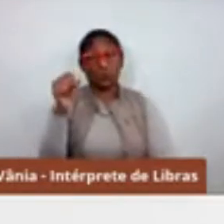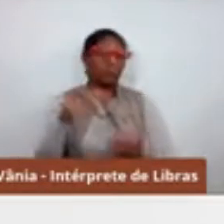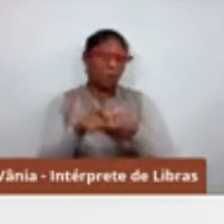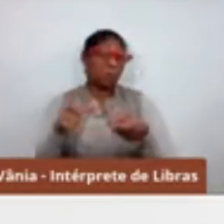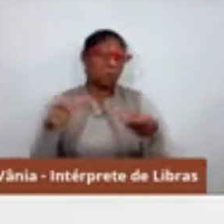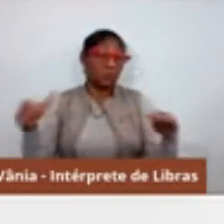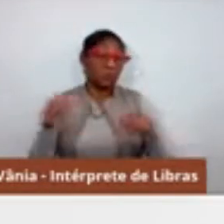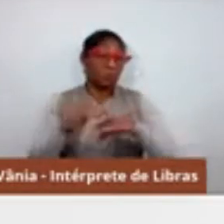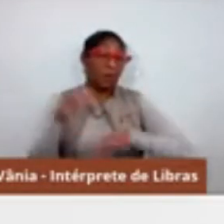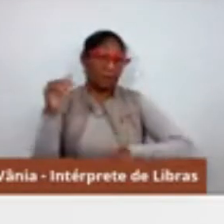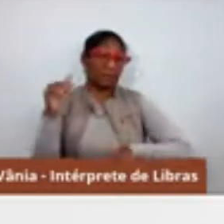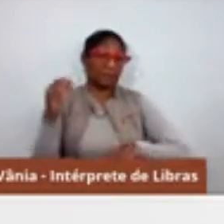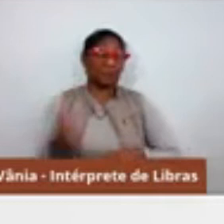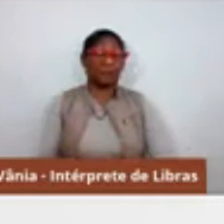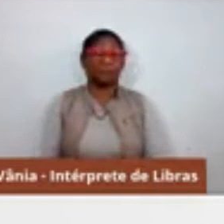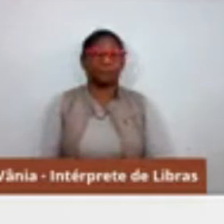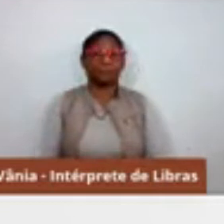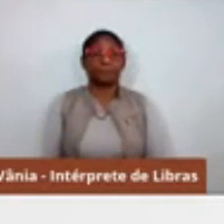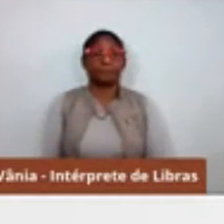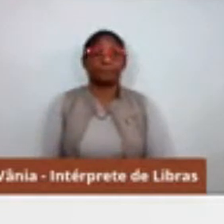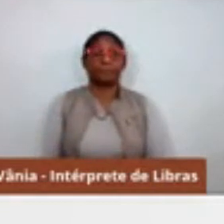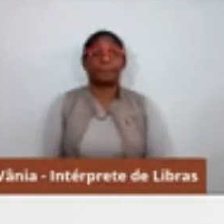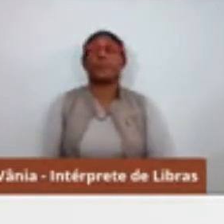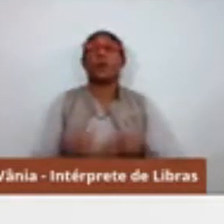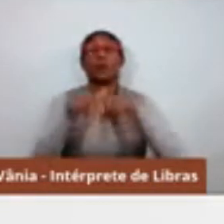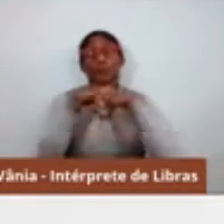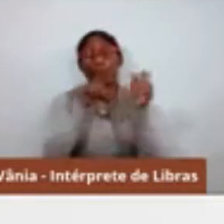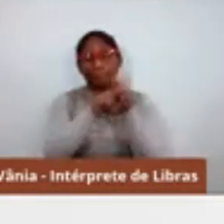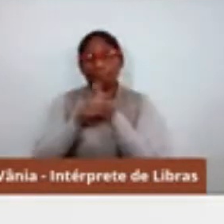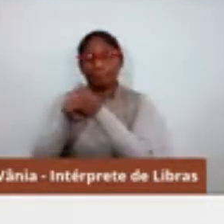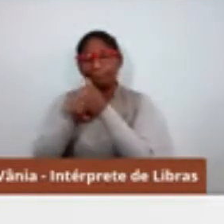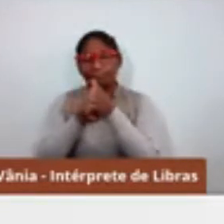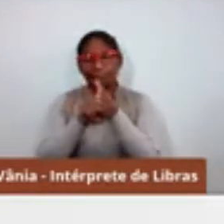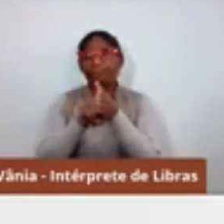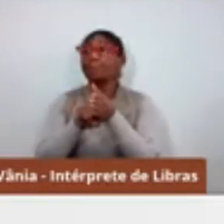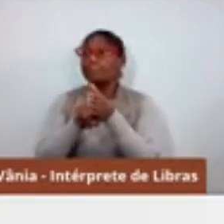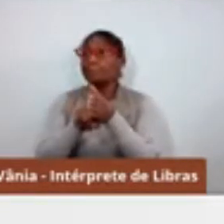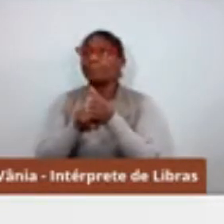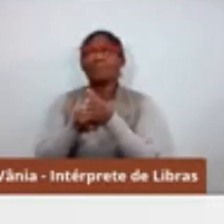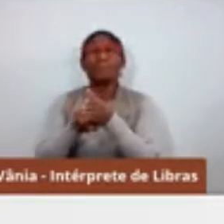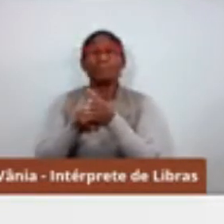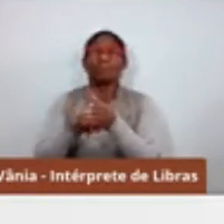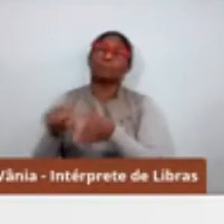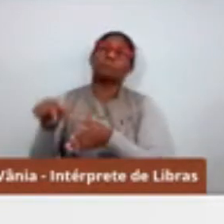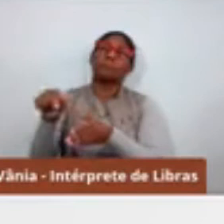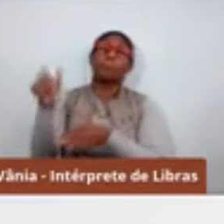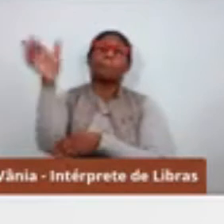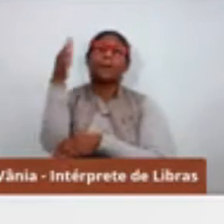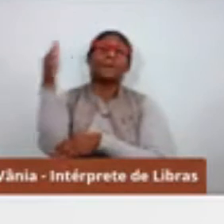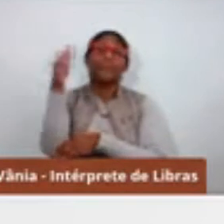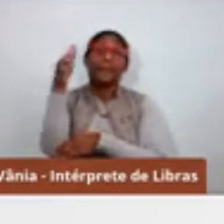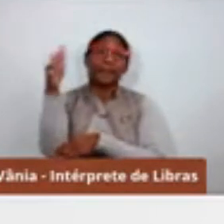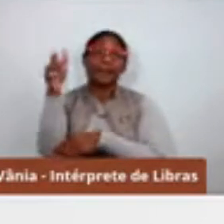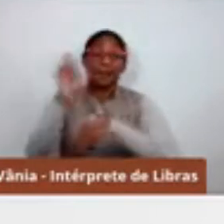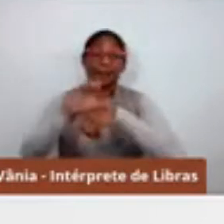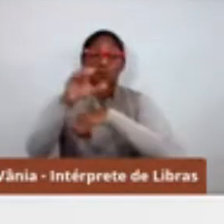foram considerados aqui para conceder o recurso à Cachoeira do Sul, também por motivos